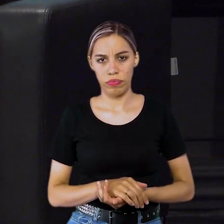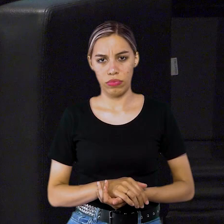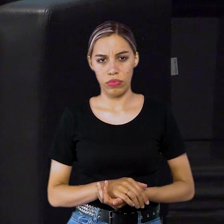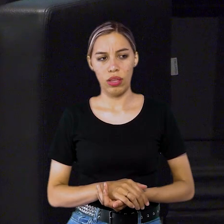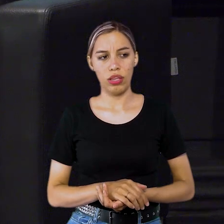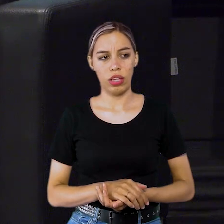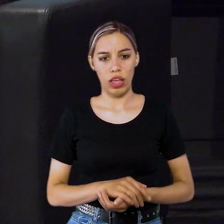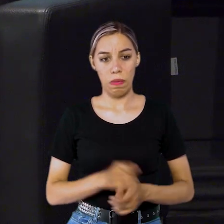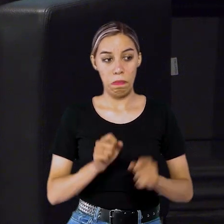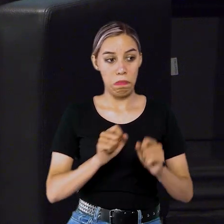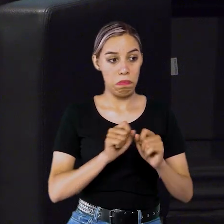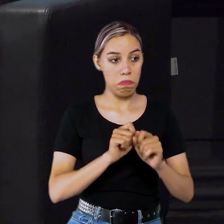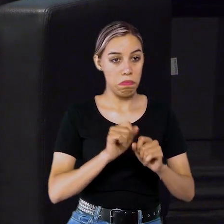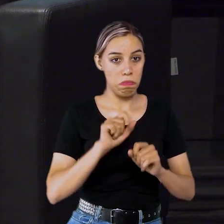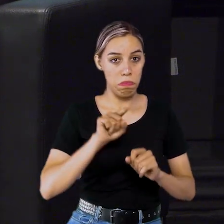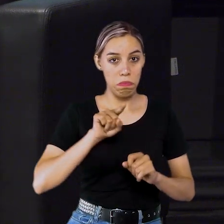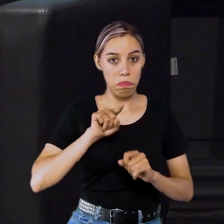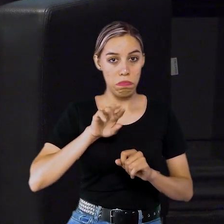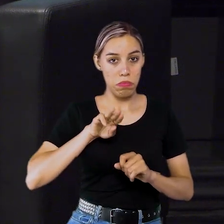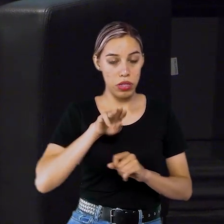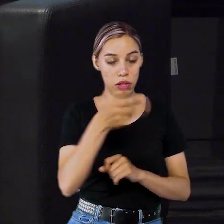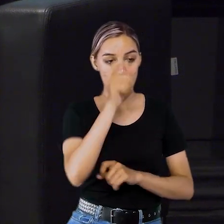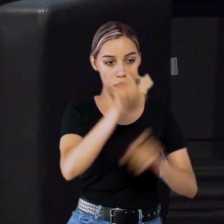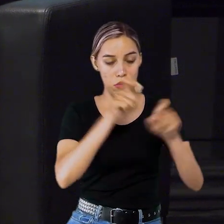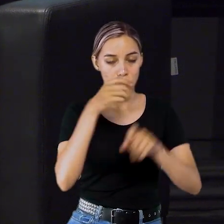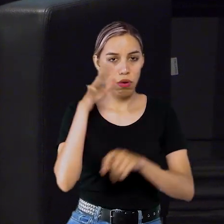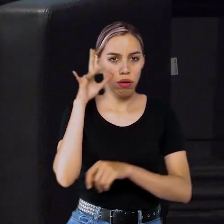que milhares de pessoas viram.